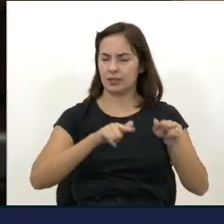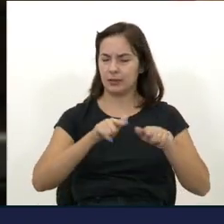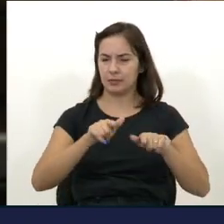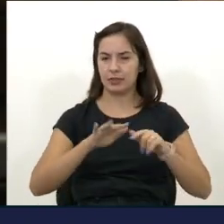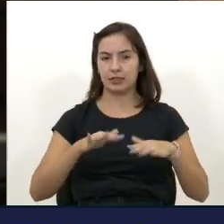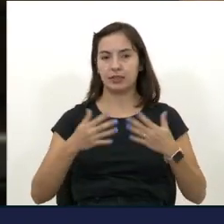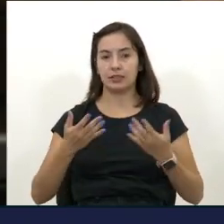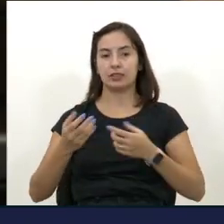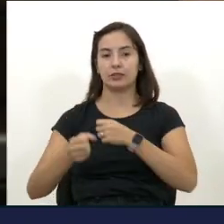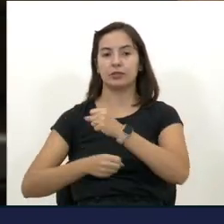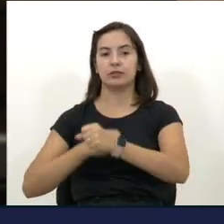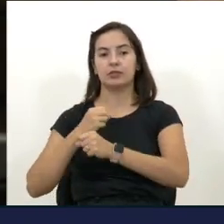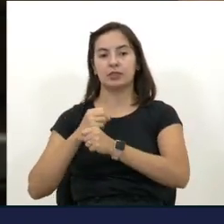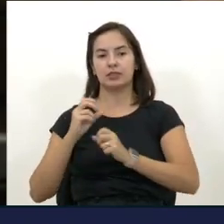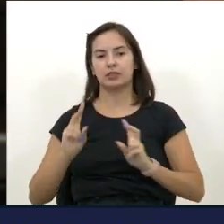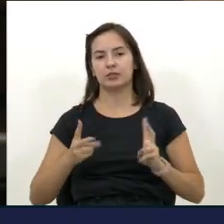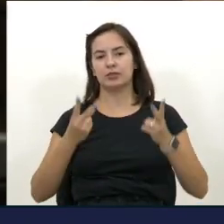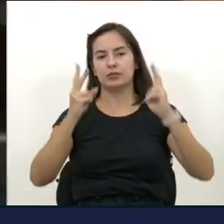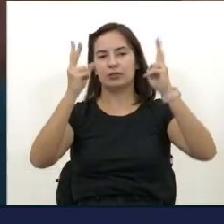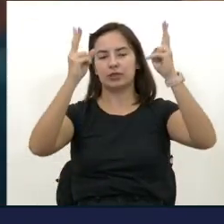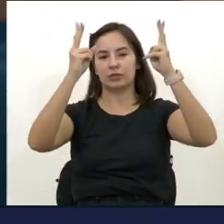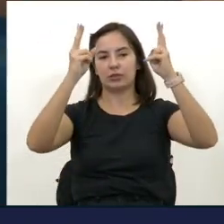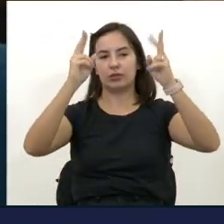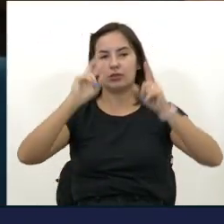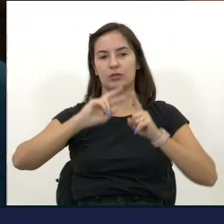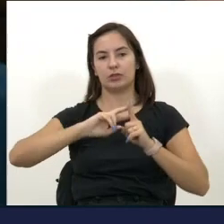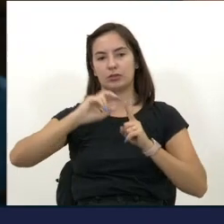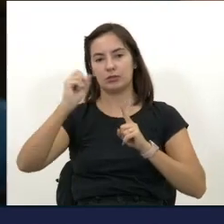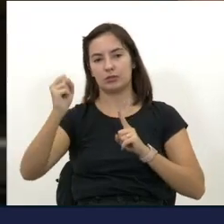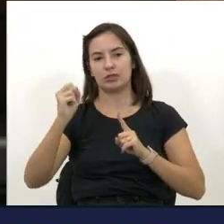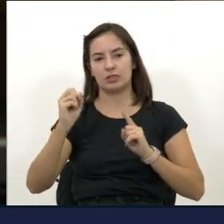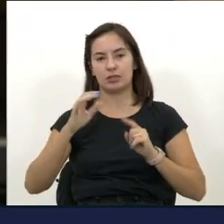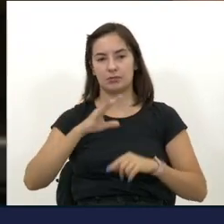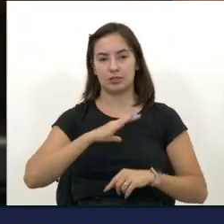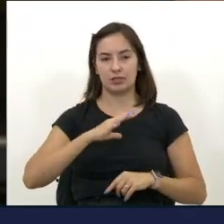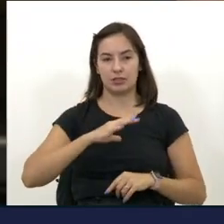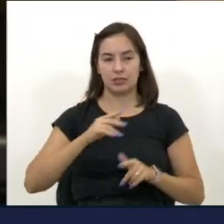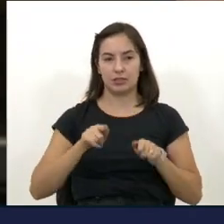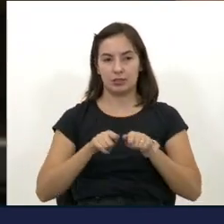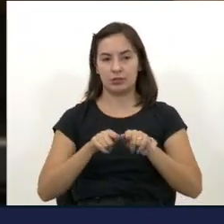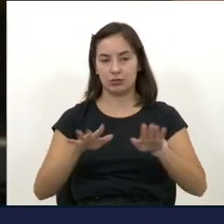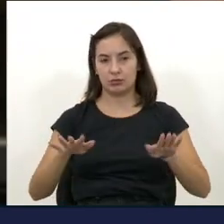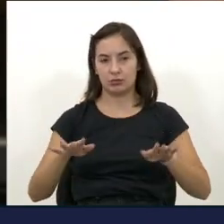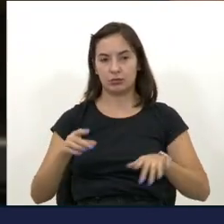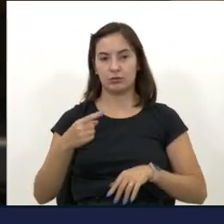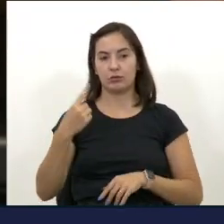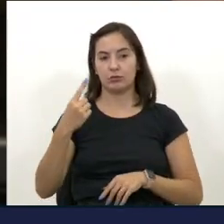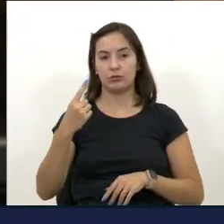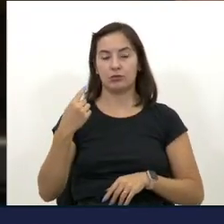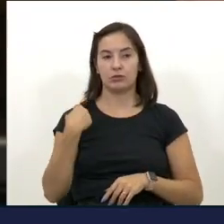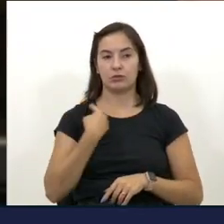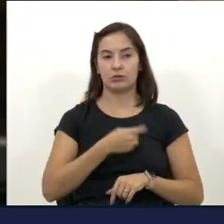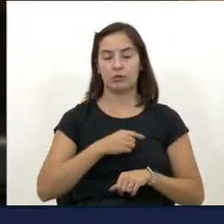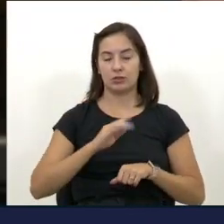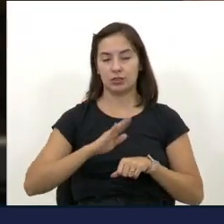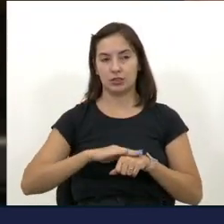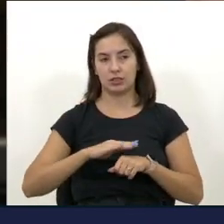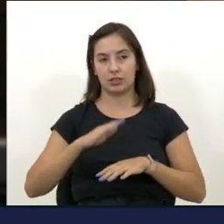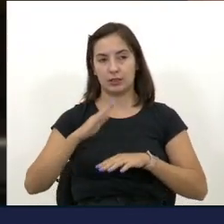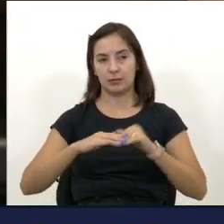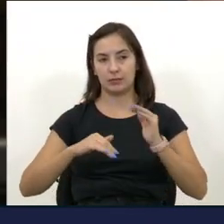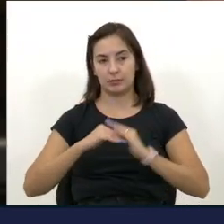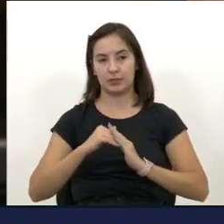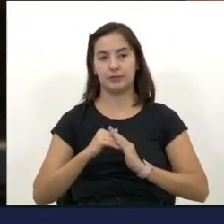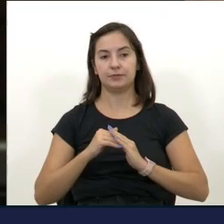ano de muita vitória muitas conquistas pra cidade de Guarulhos eh um dos itens que a gente pôs em prática aqui na Câmara foi